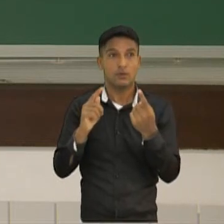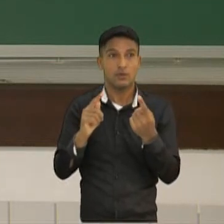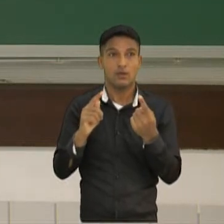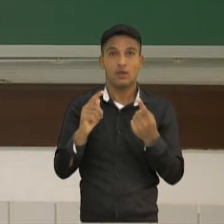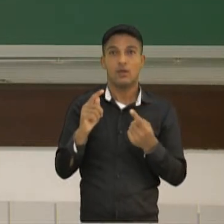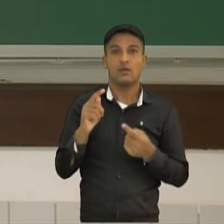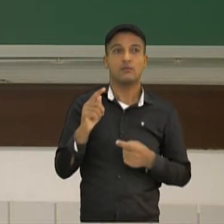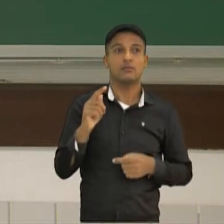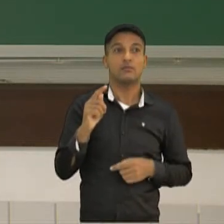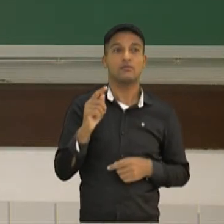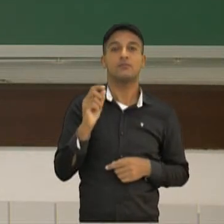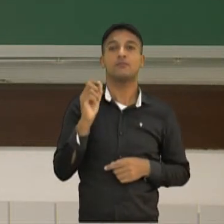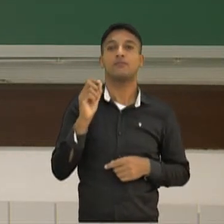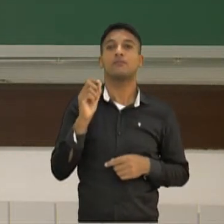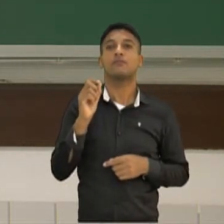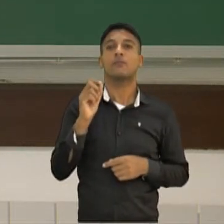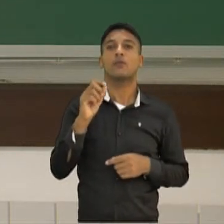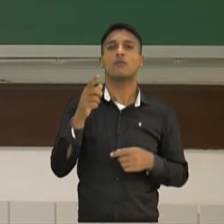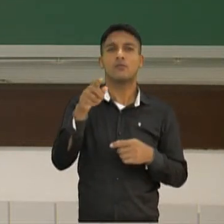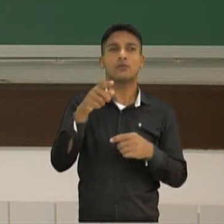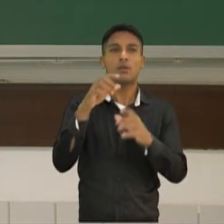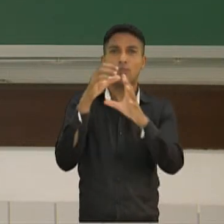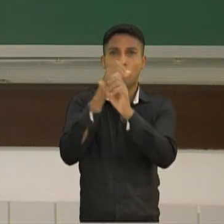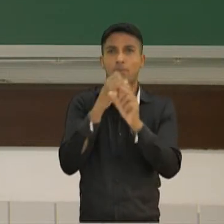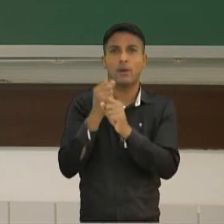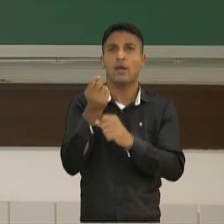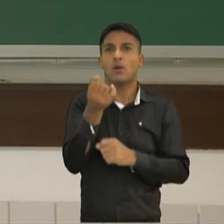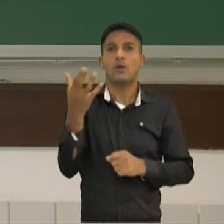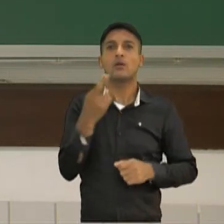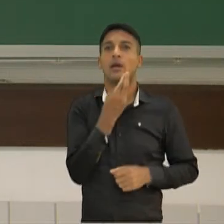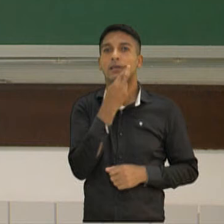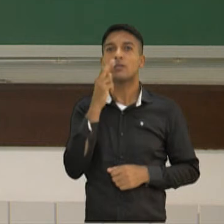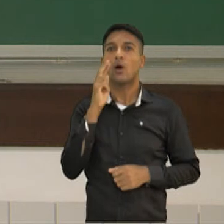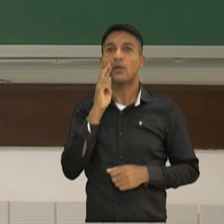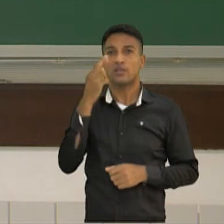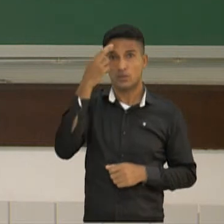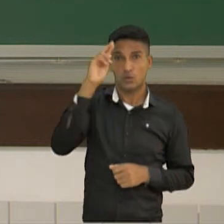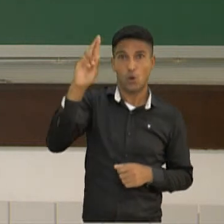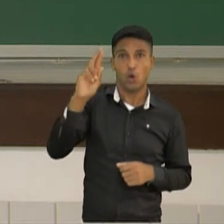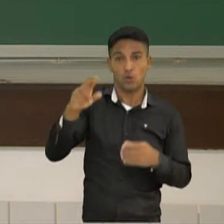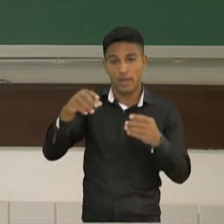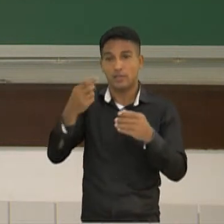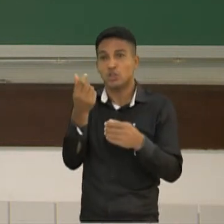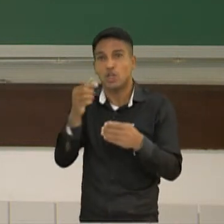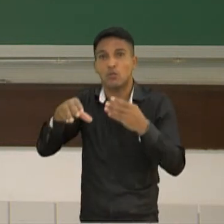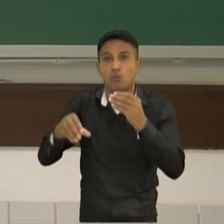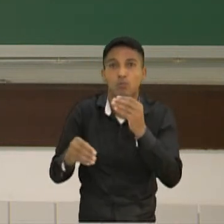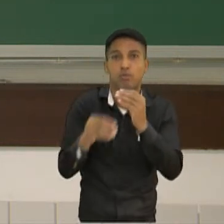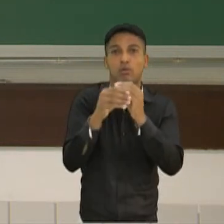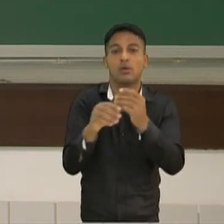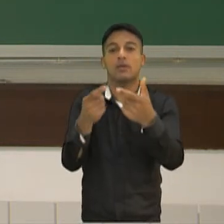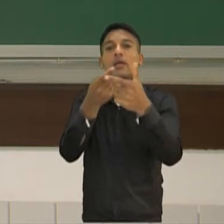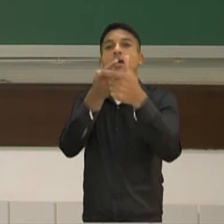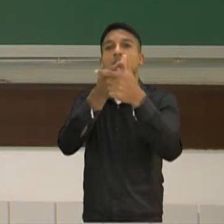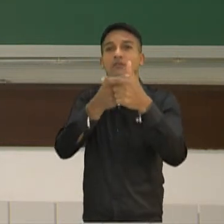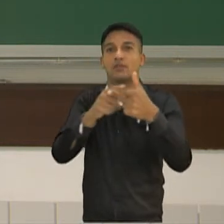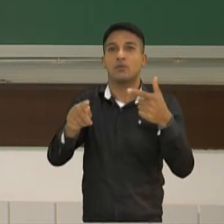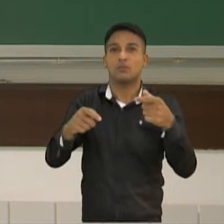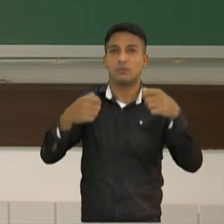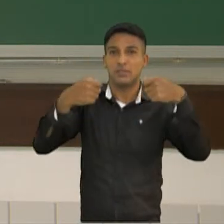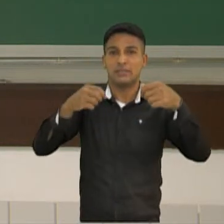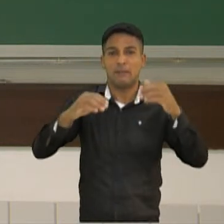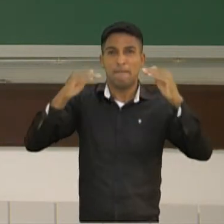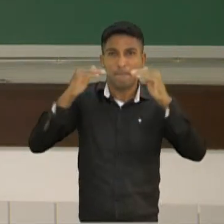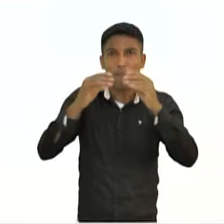algum valor ali. Então, calcule quanto o dono do restaurante precisaria completar para que a divisão ficasse exata. Isso vocês vão fazer para